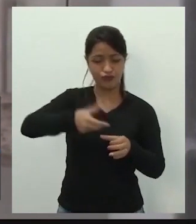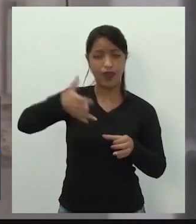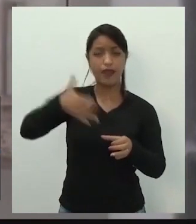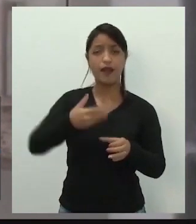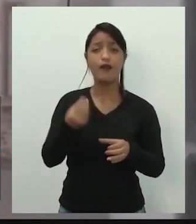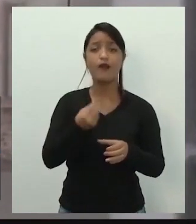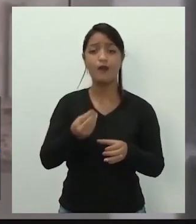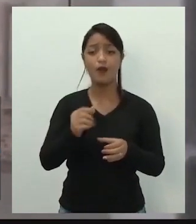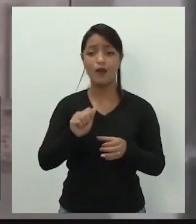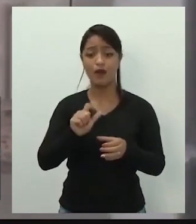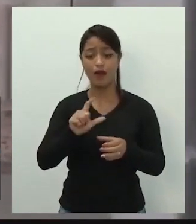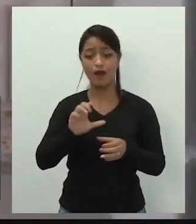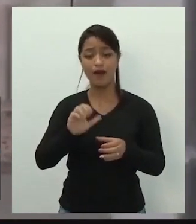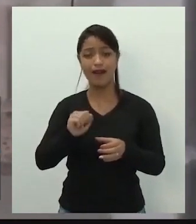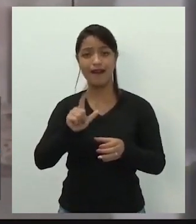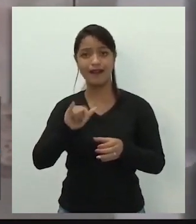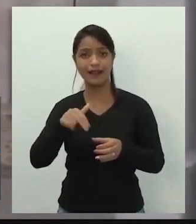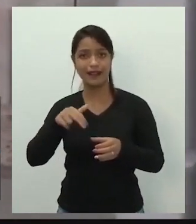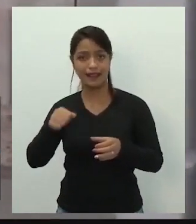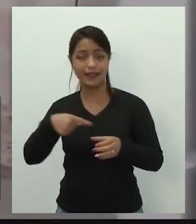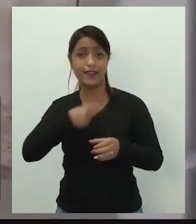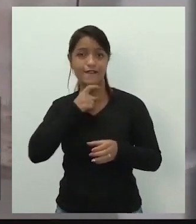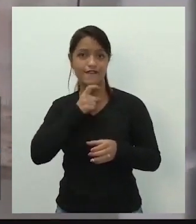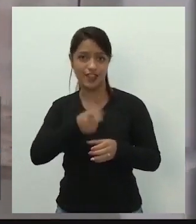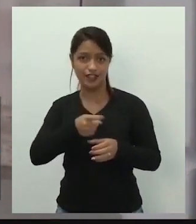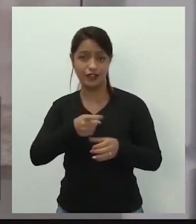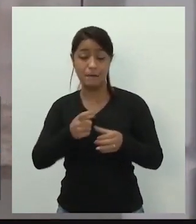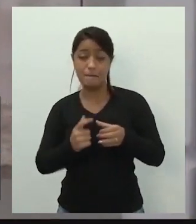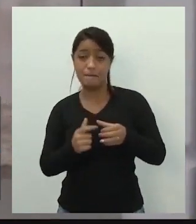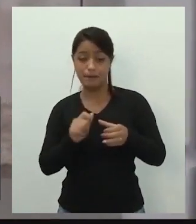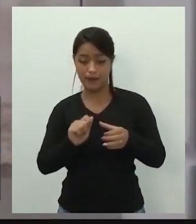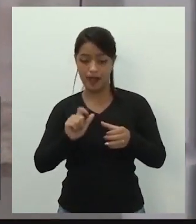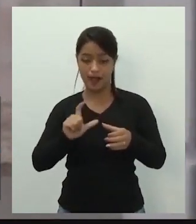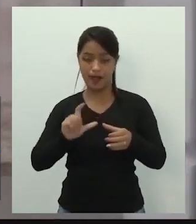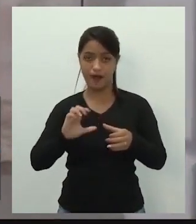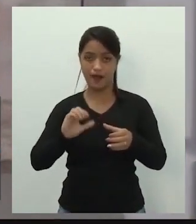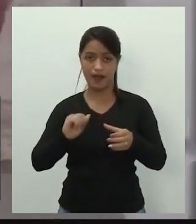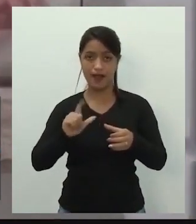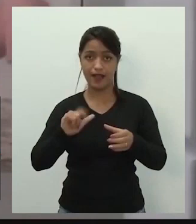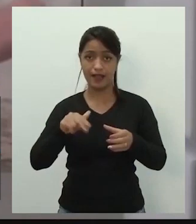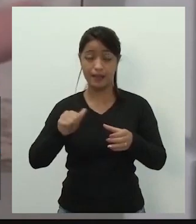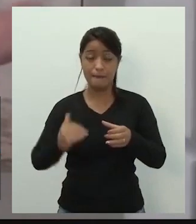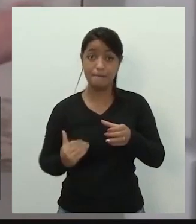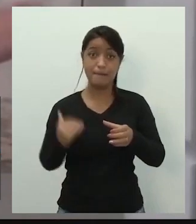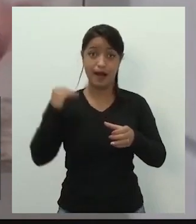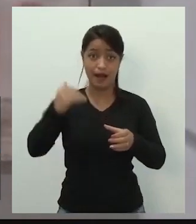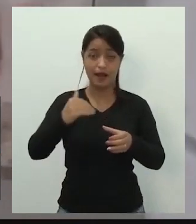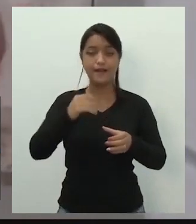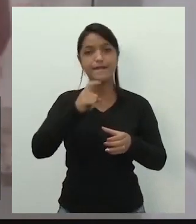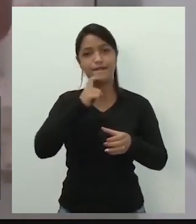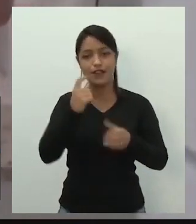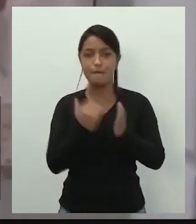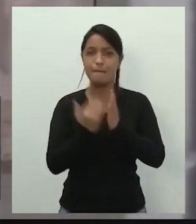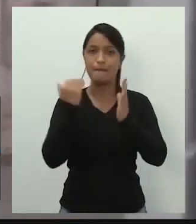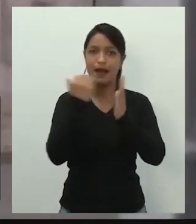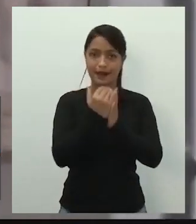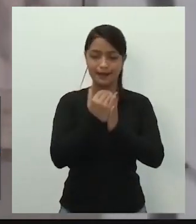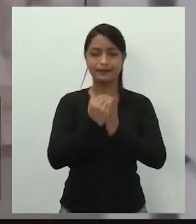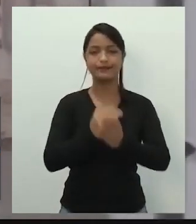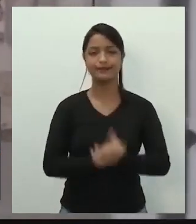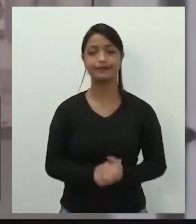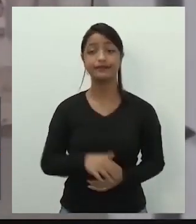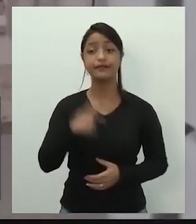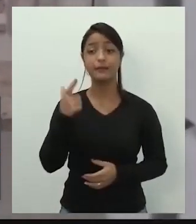fica esverdeado. Quanto mais alcalina for a substância, mais verde ele ficará. E se vocês